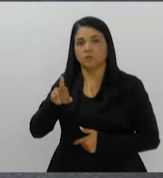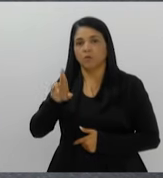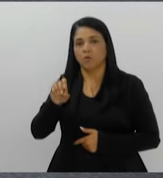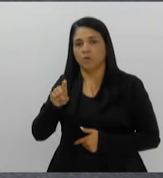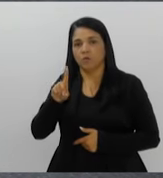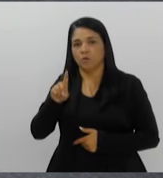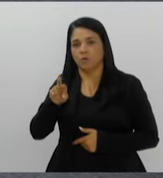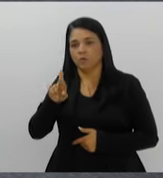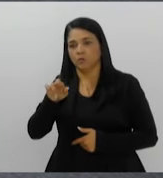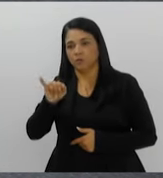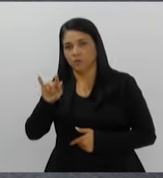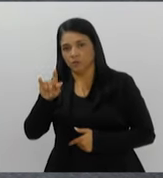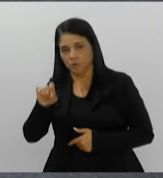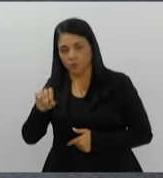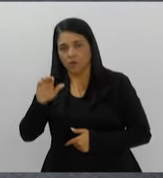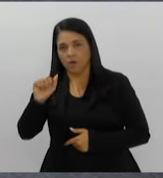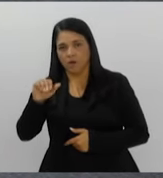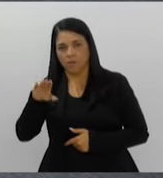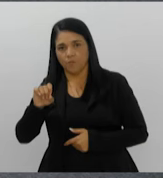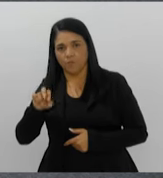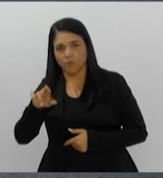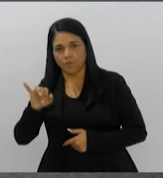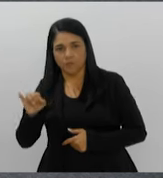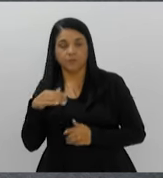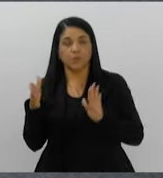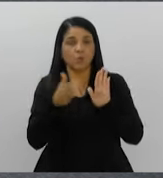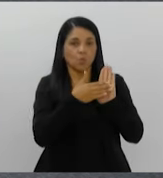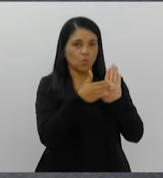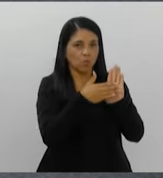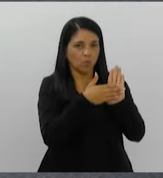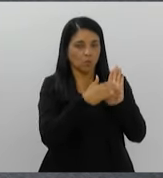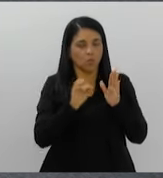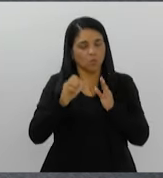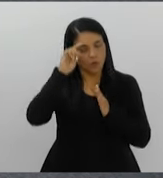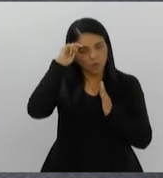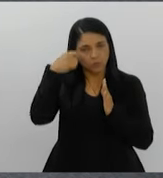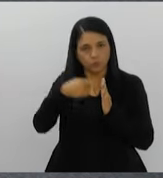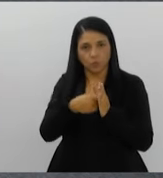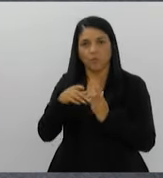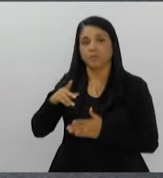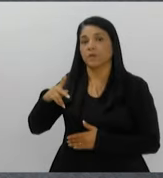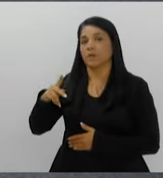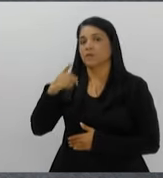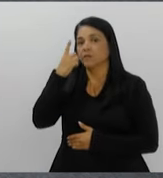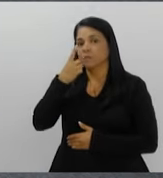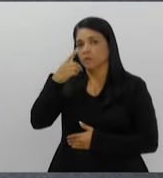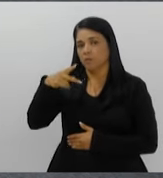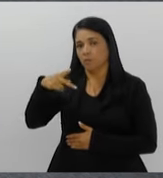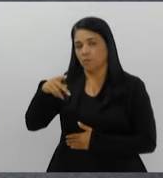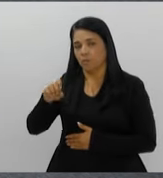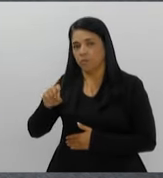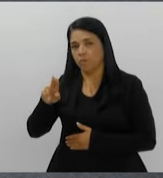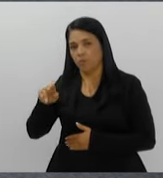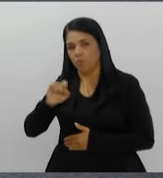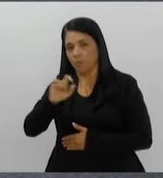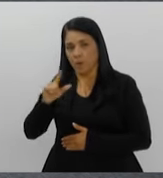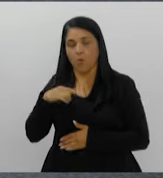o autor da proposta, deputado Paul Bell, que a Lei